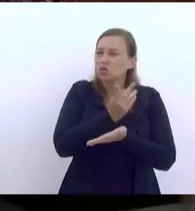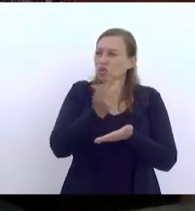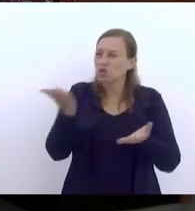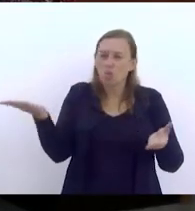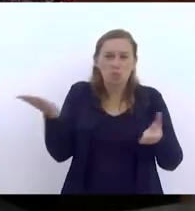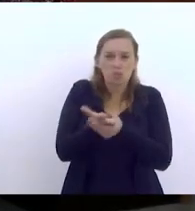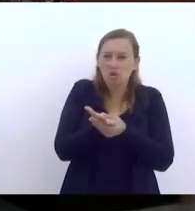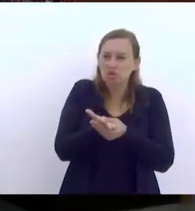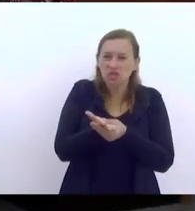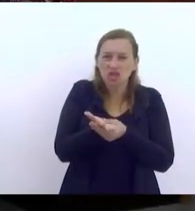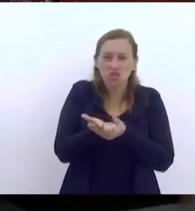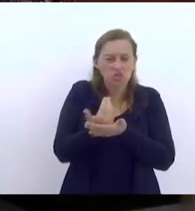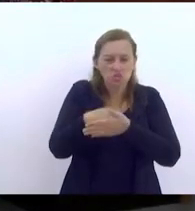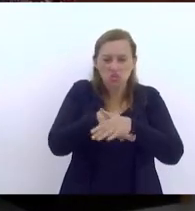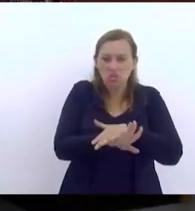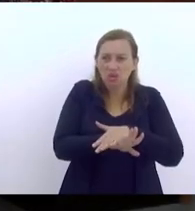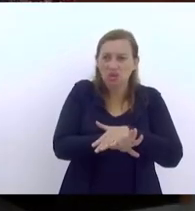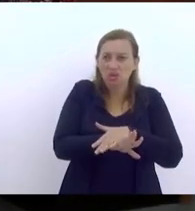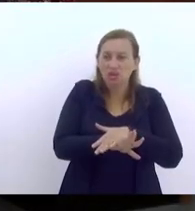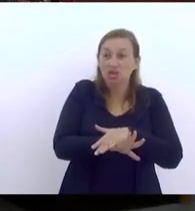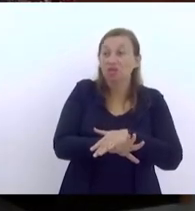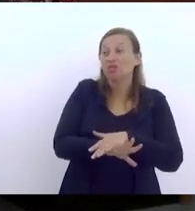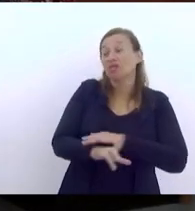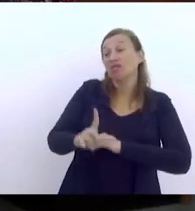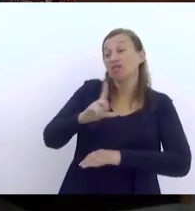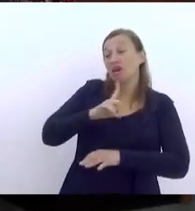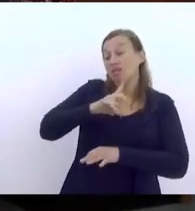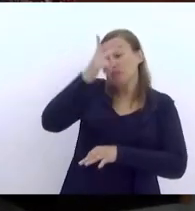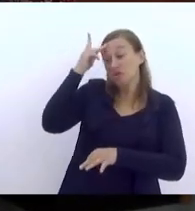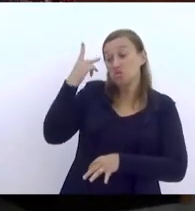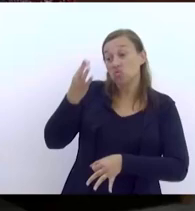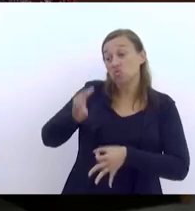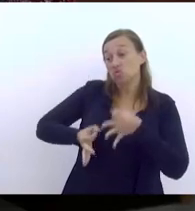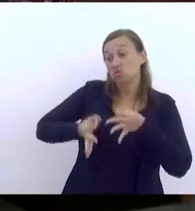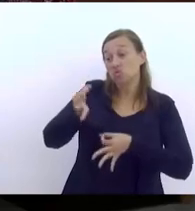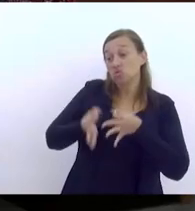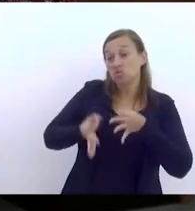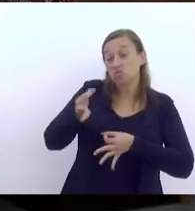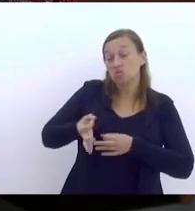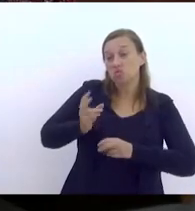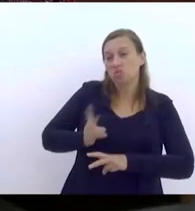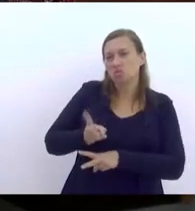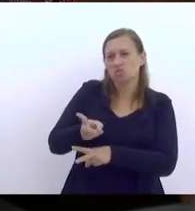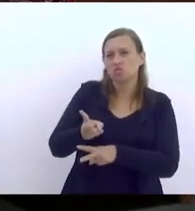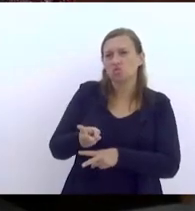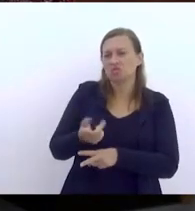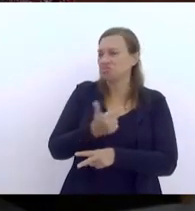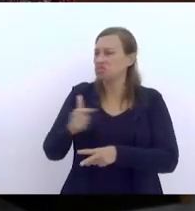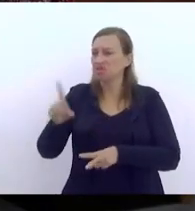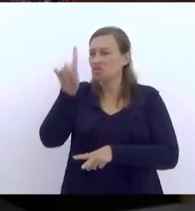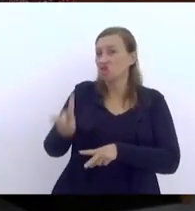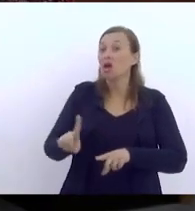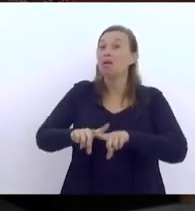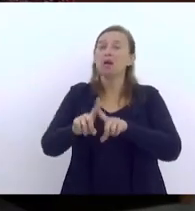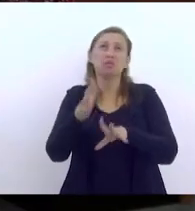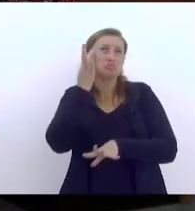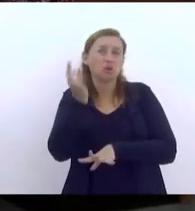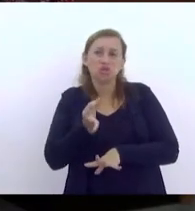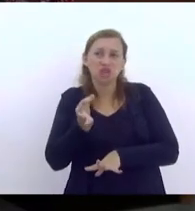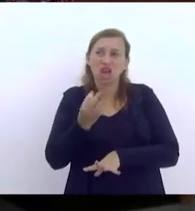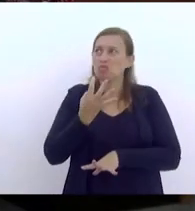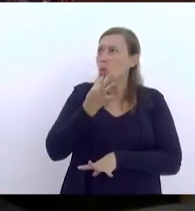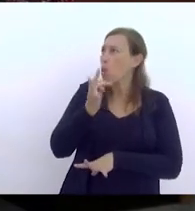juízes continuam a julgar sem ter esse direito. Eu não sei, não